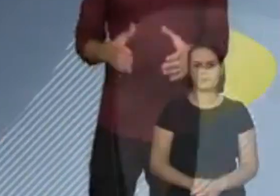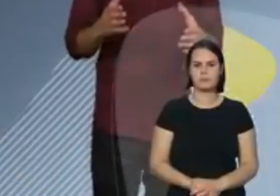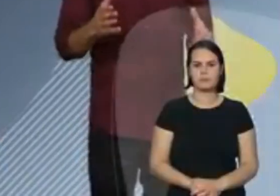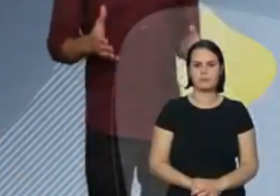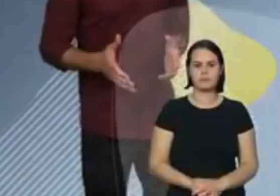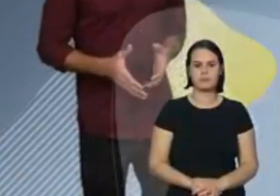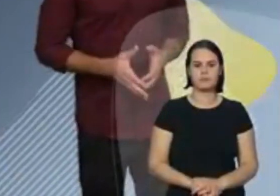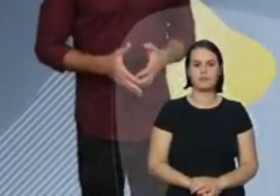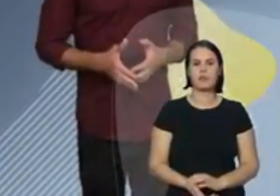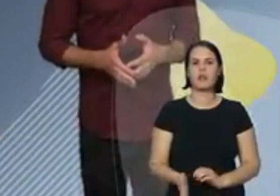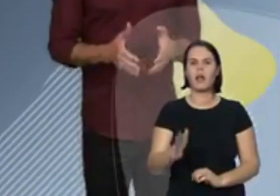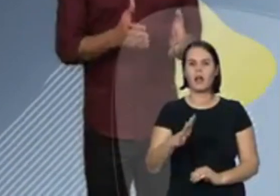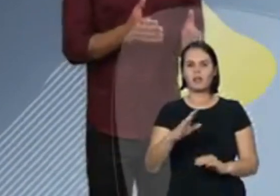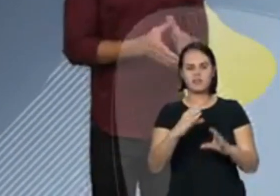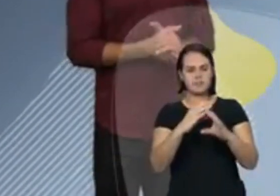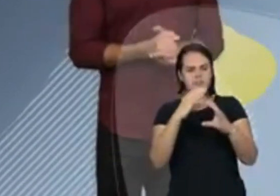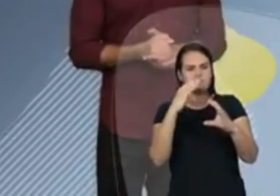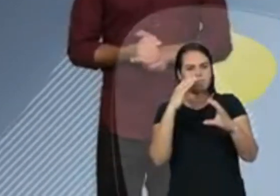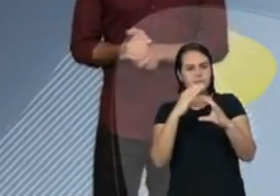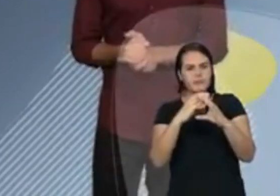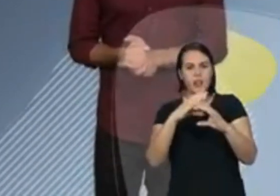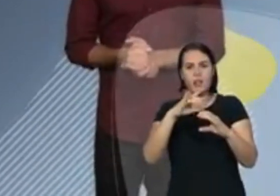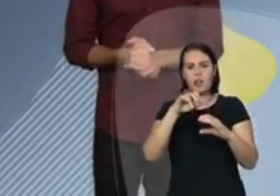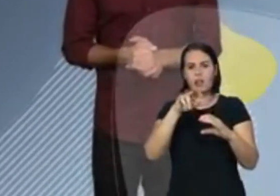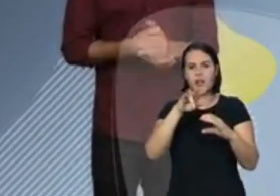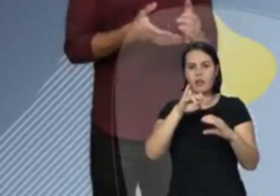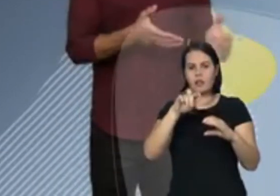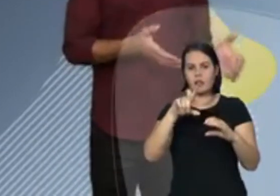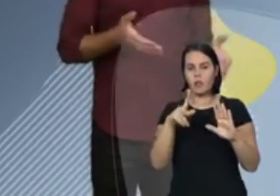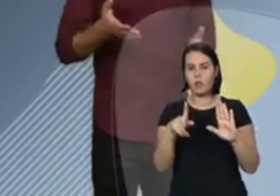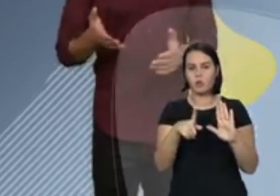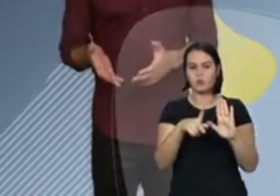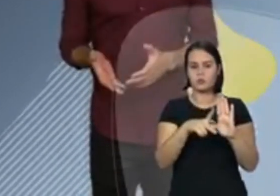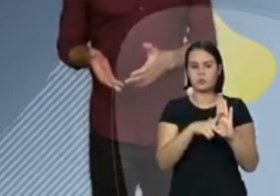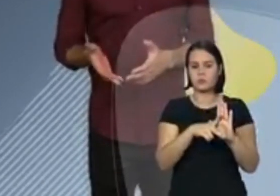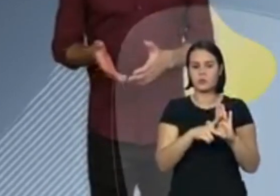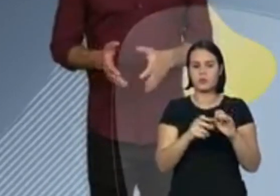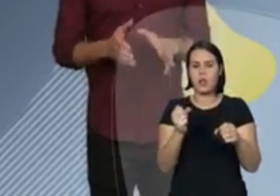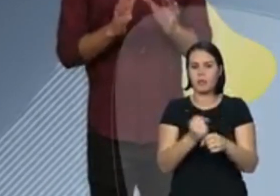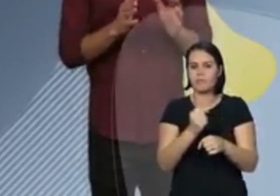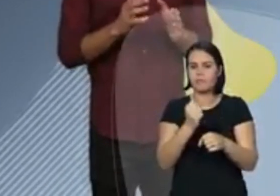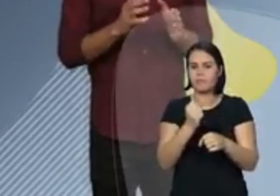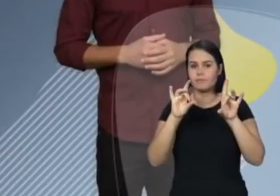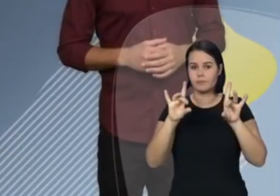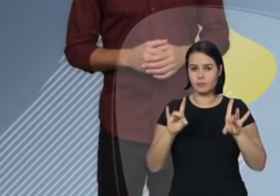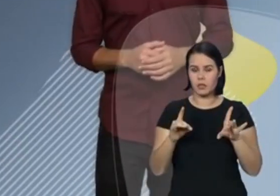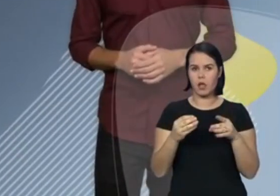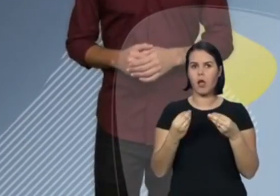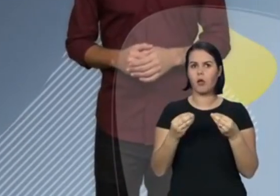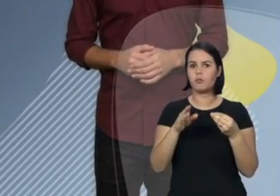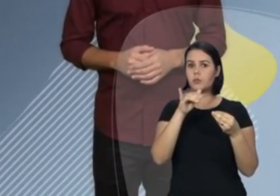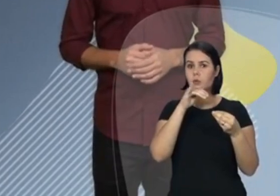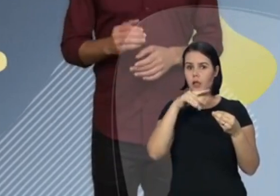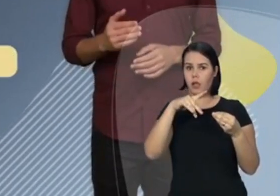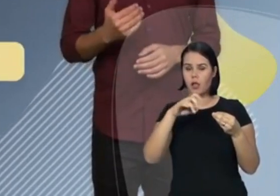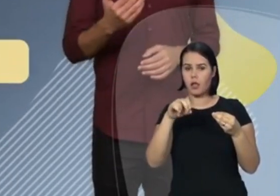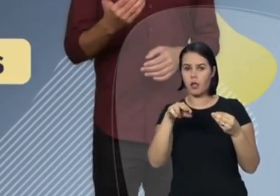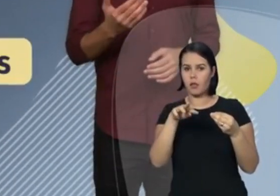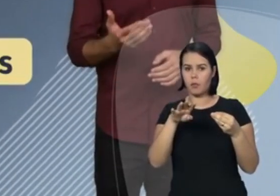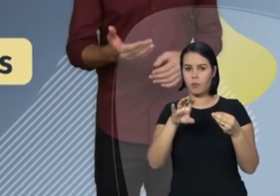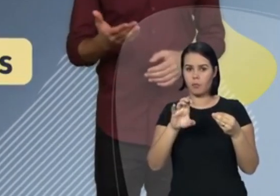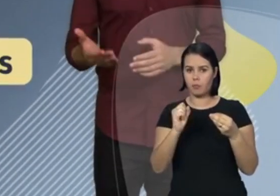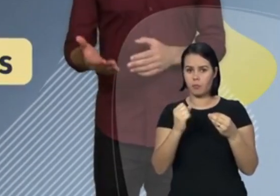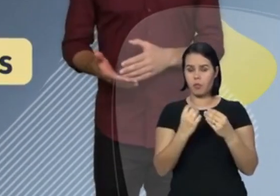Na área da engenharia civil, os projetos de obras especiais, como pontes e viadutos, têm o objetivo de superar obstáculos para